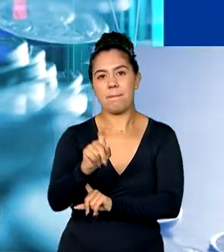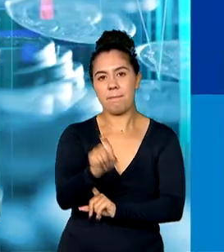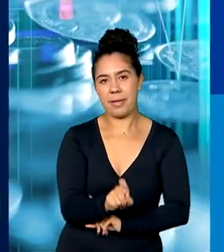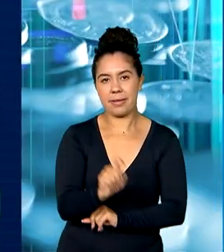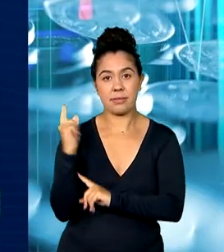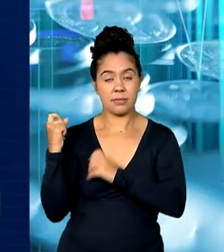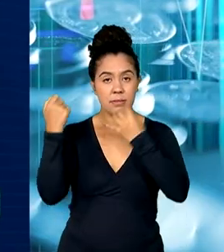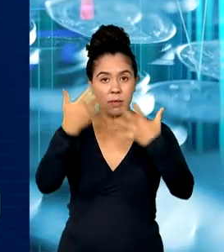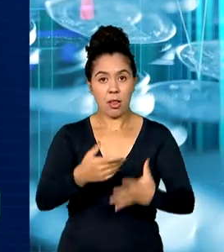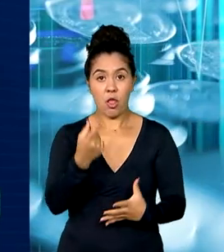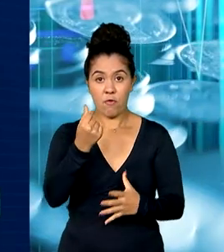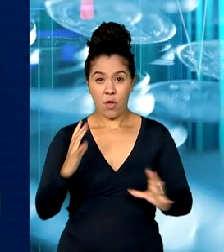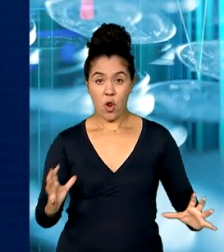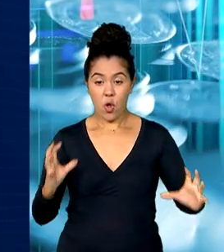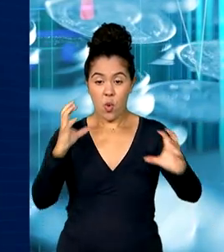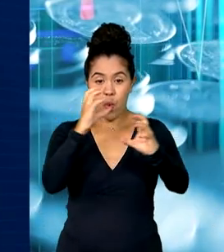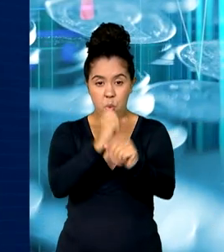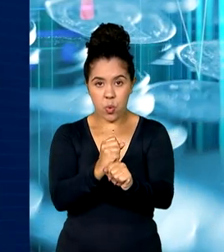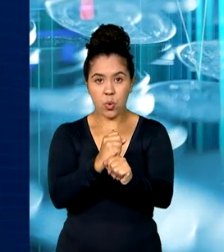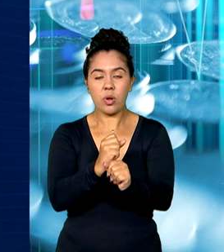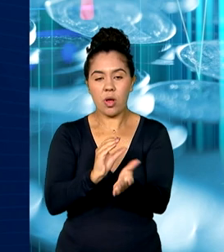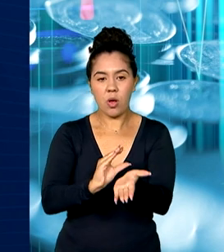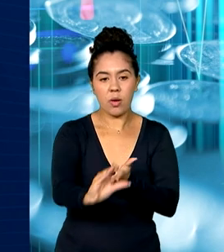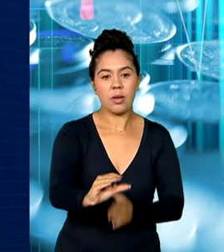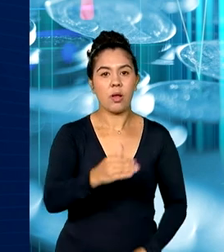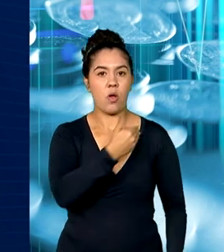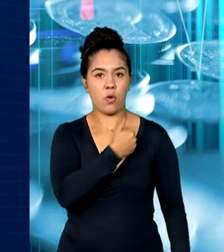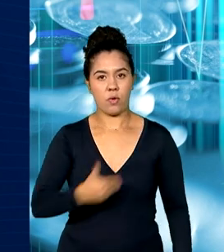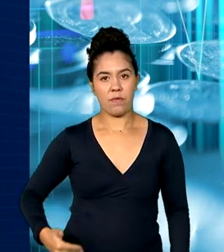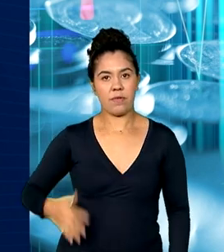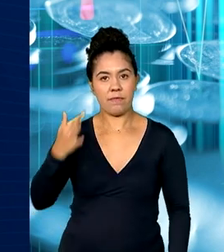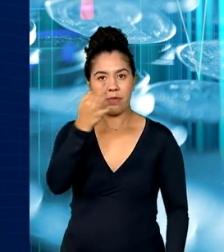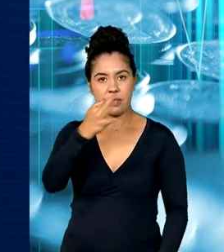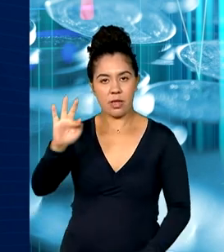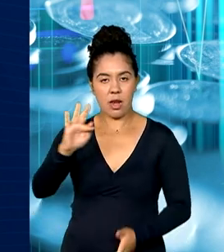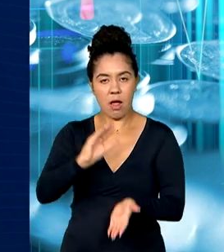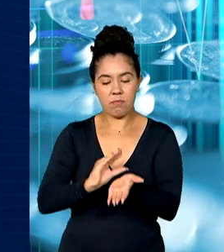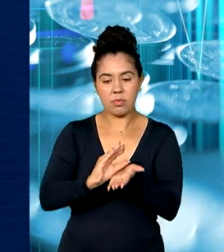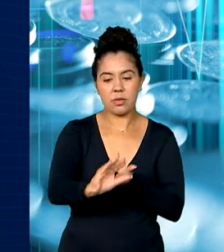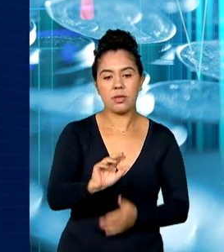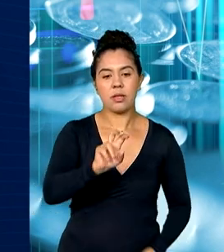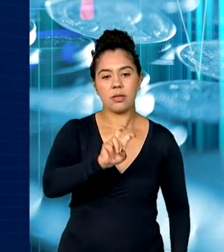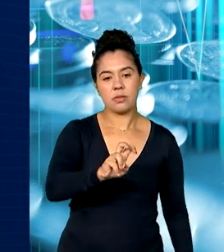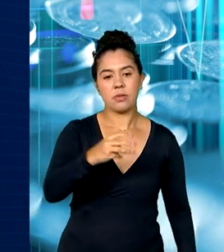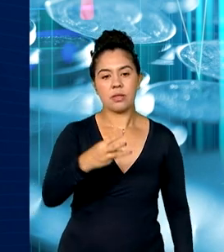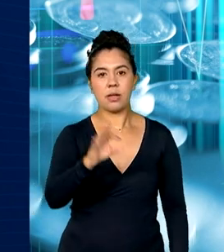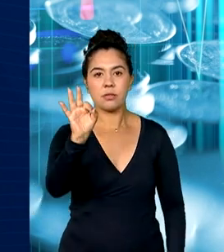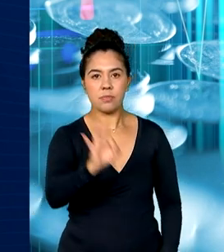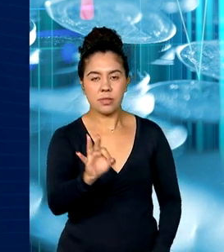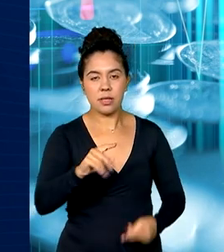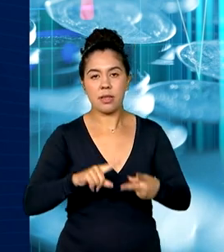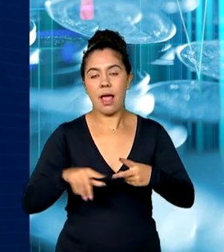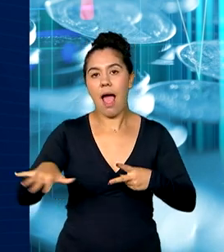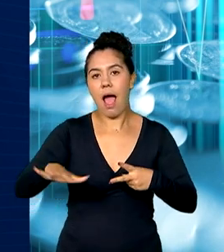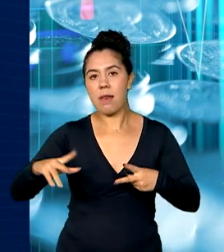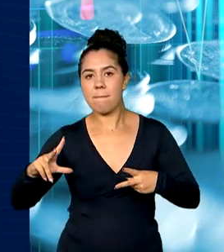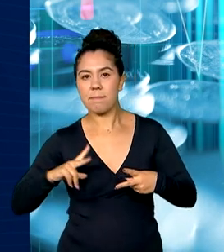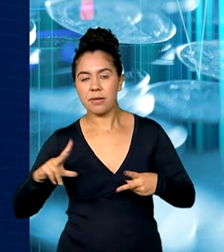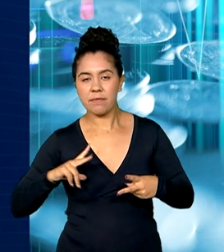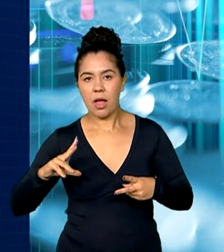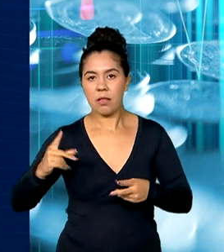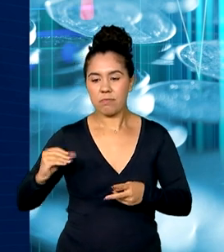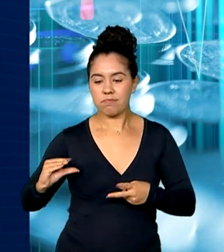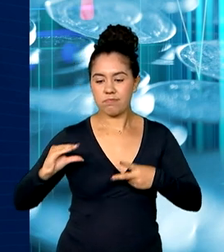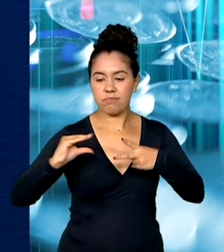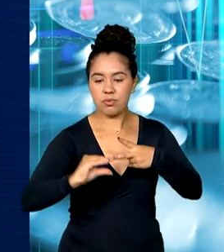de recursos, o governo vai investir 53% por meio da Apex Brasil e o setor privado